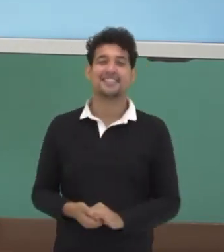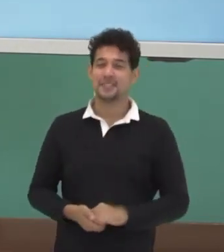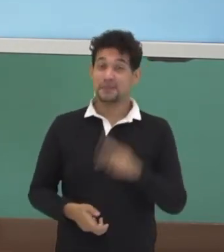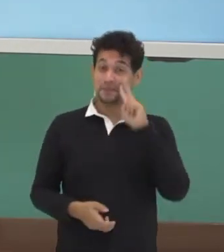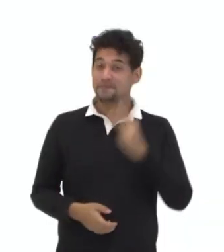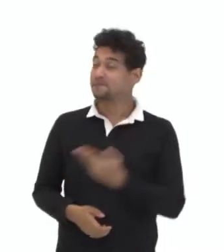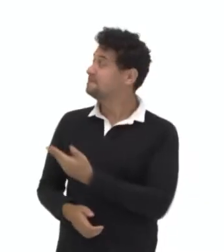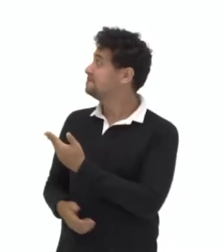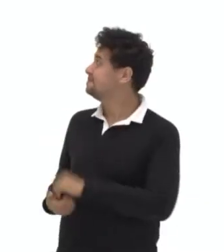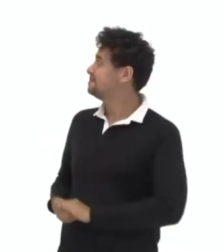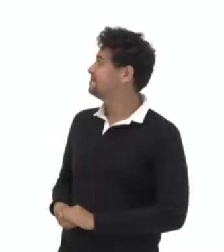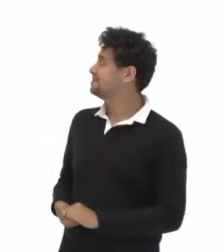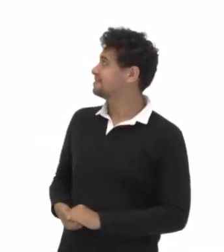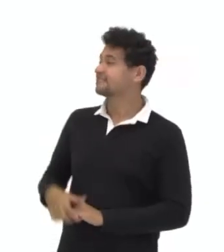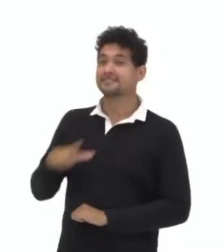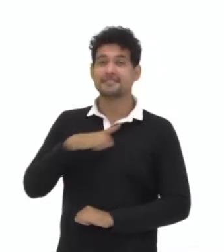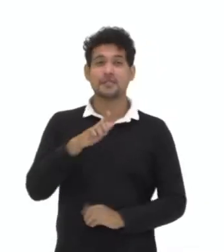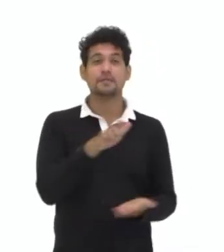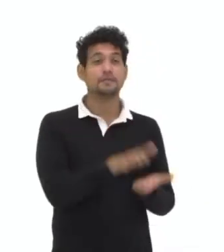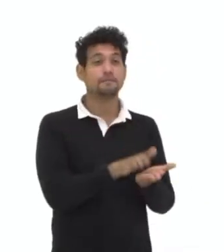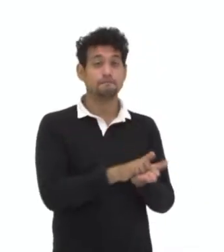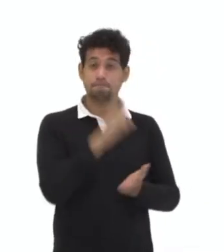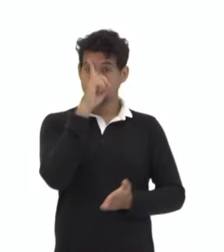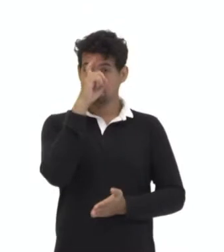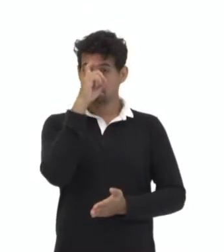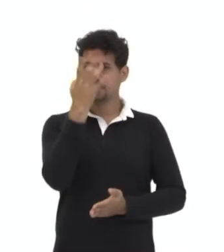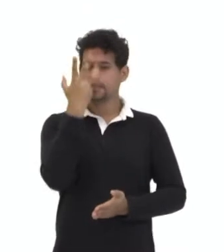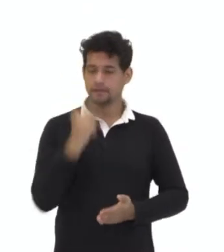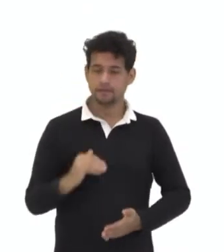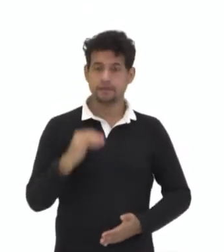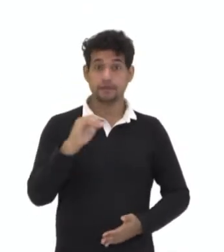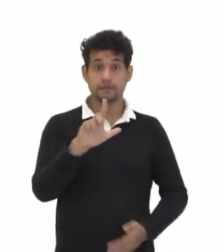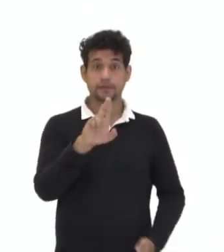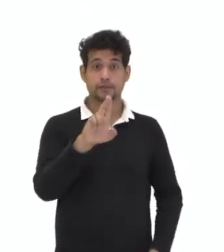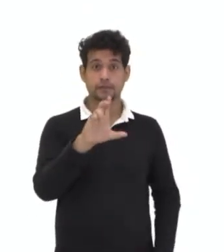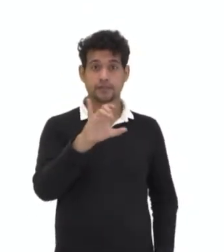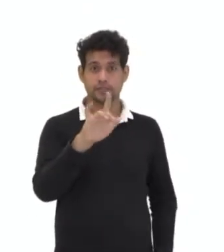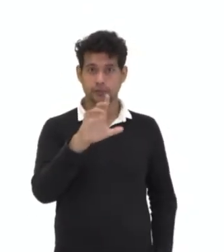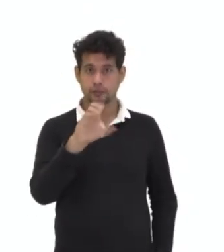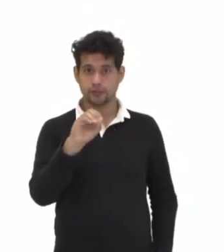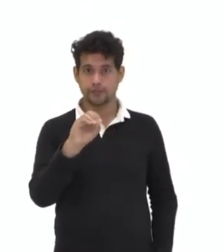Olha só, eu tenho aqui o panfleto do Hospital Infantil Lucídio Portela.